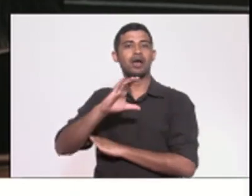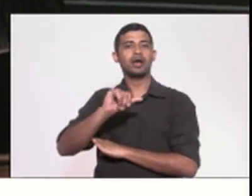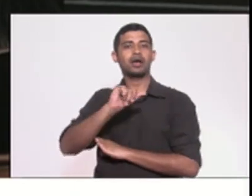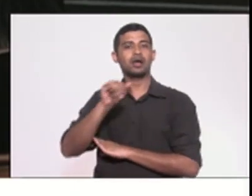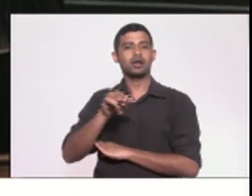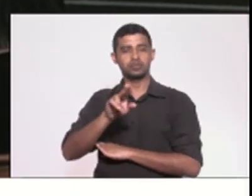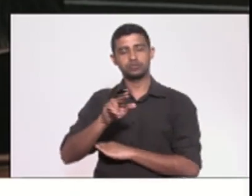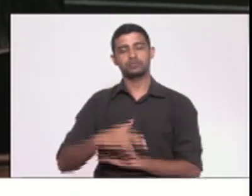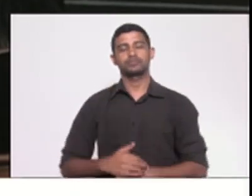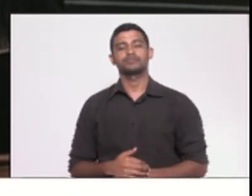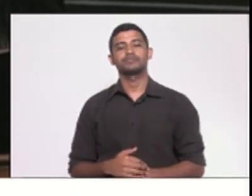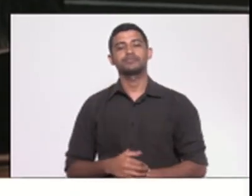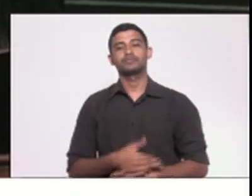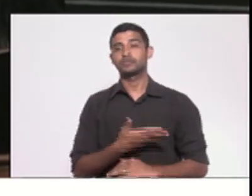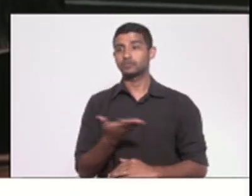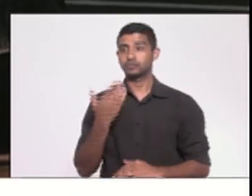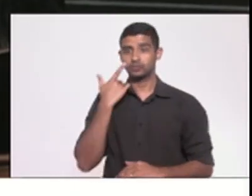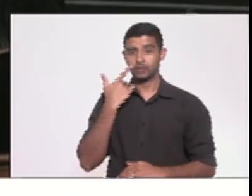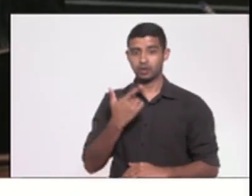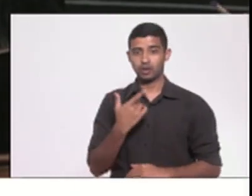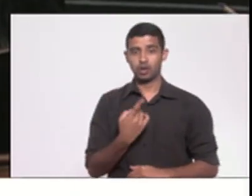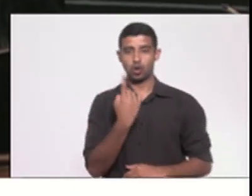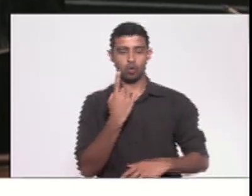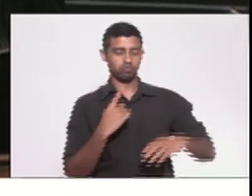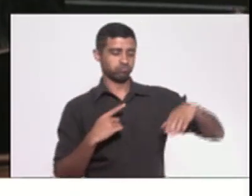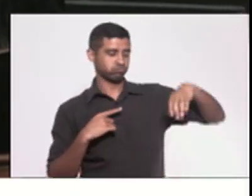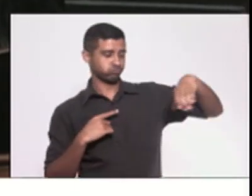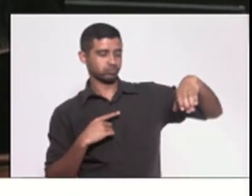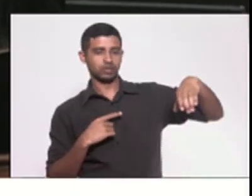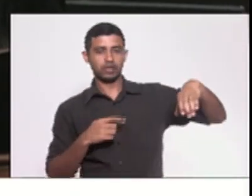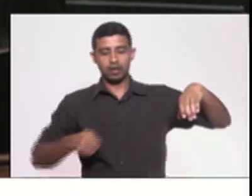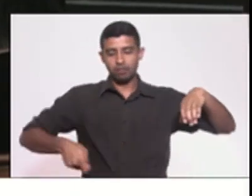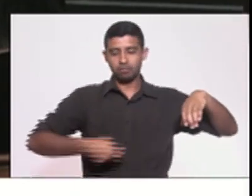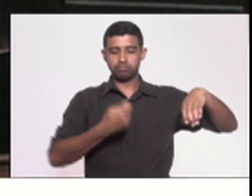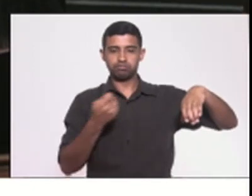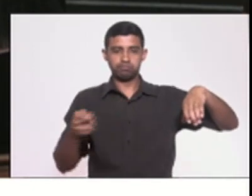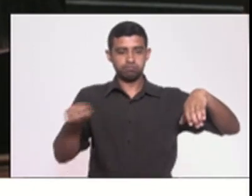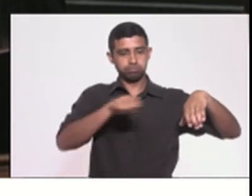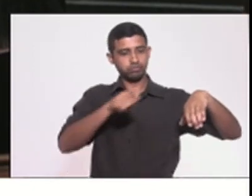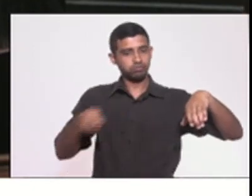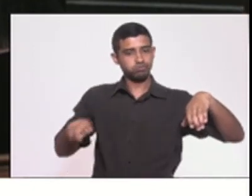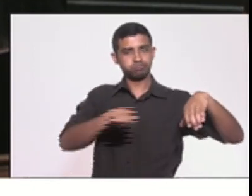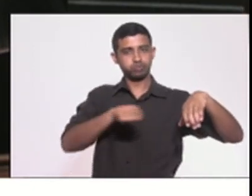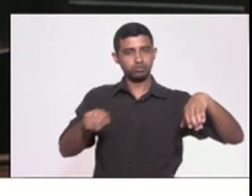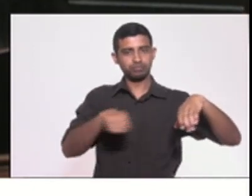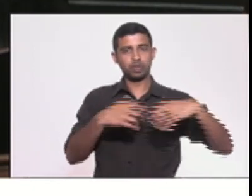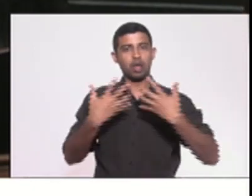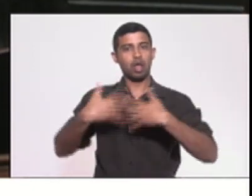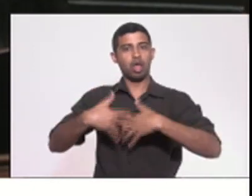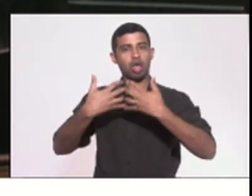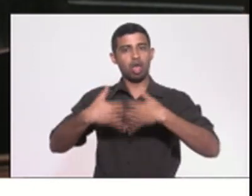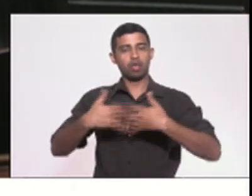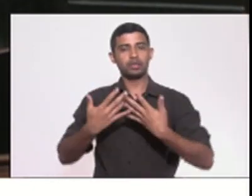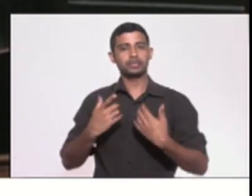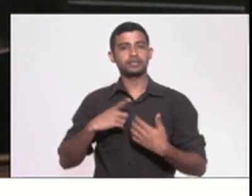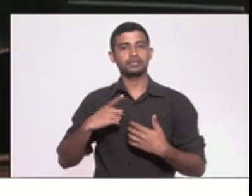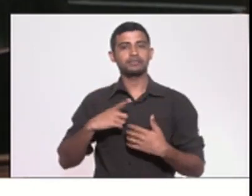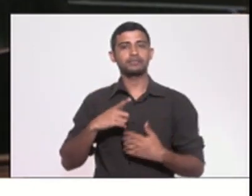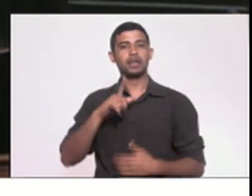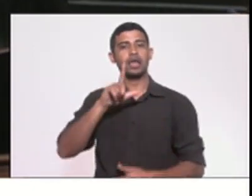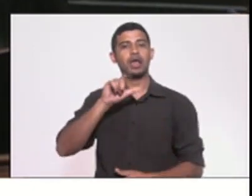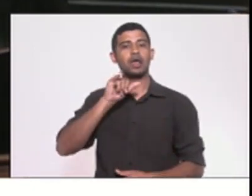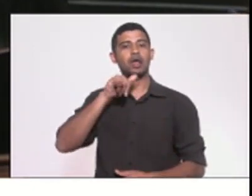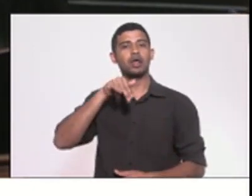Aqui vocês estão vendo um túnel, uma pá mecânica enche com esse material orgânico até 2/3, e o líquido que percola